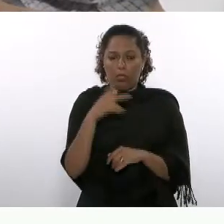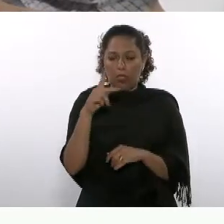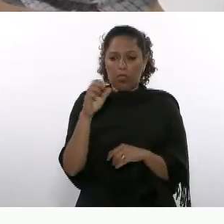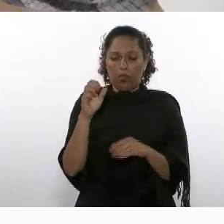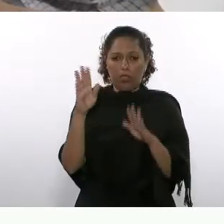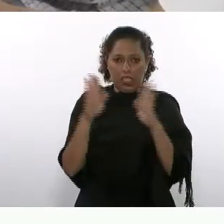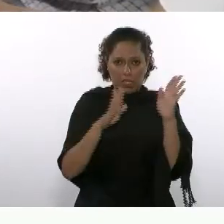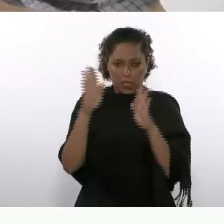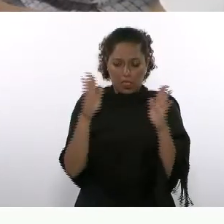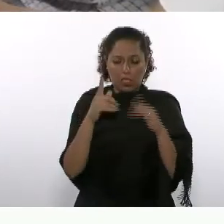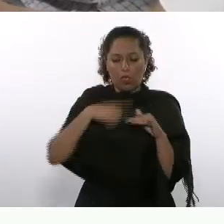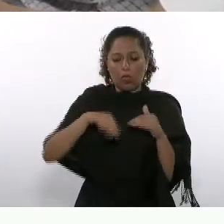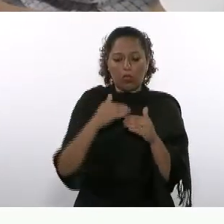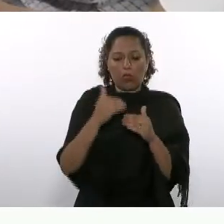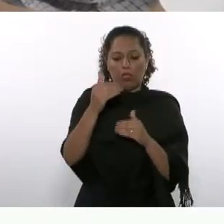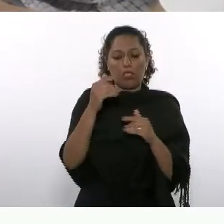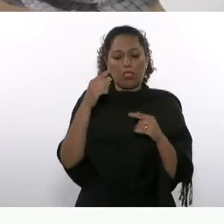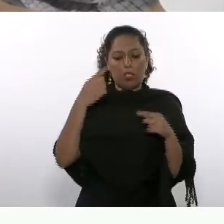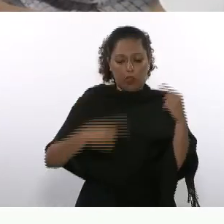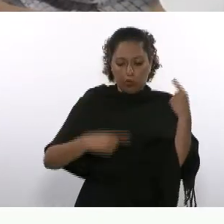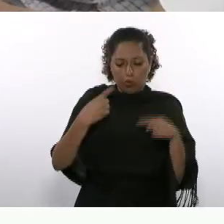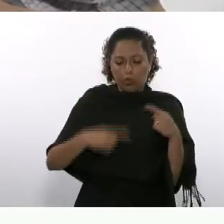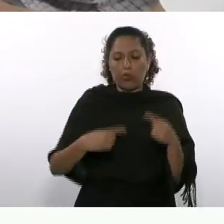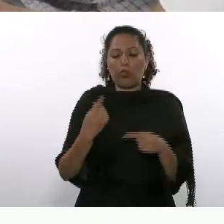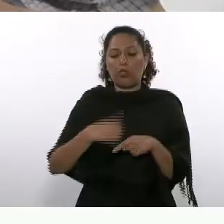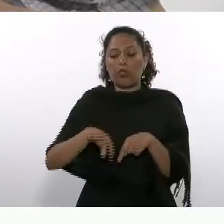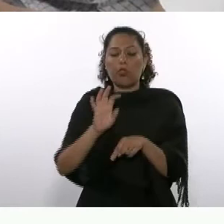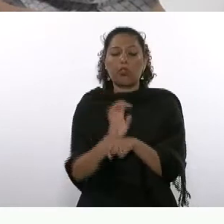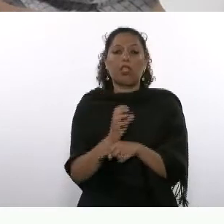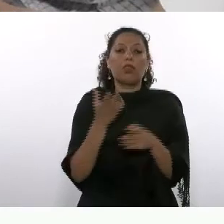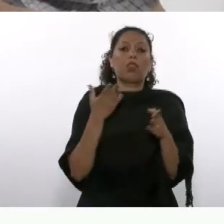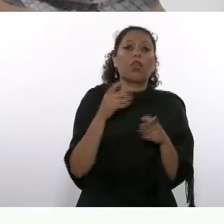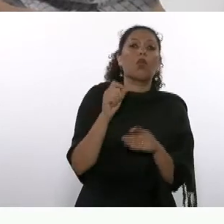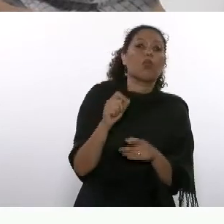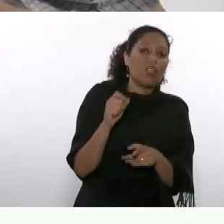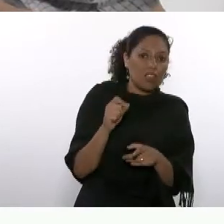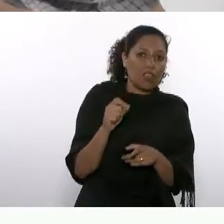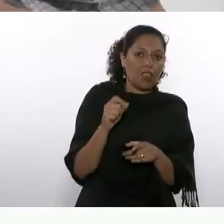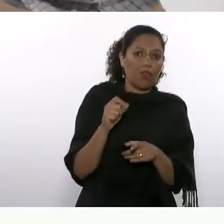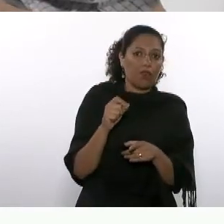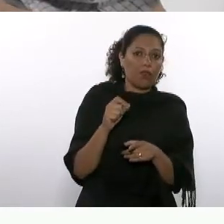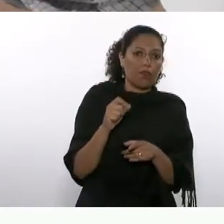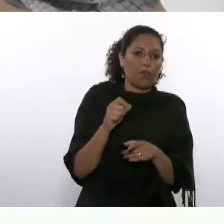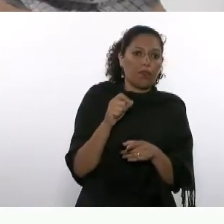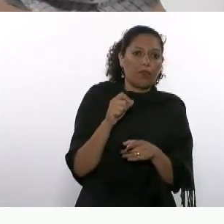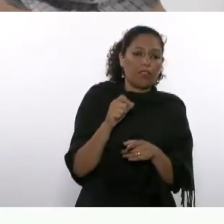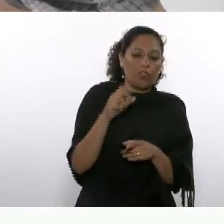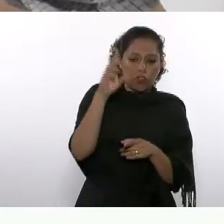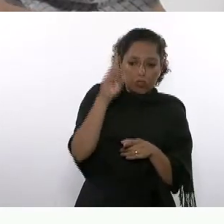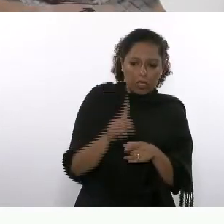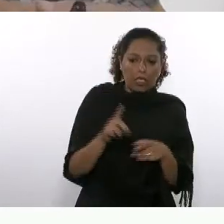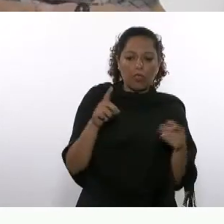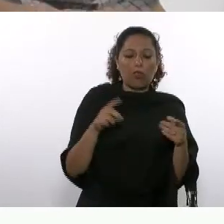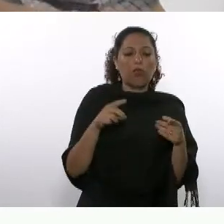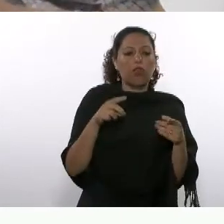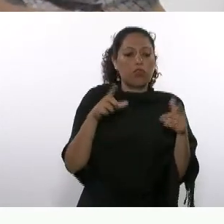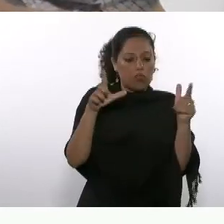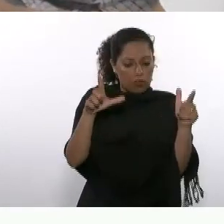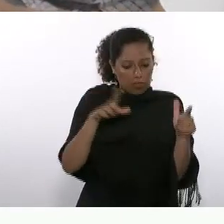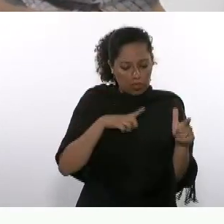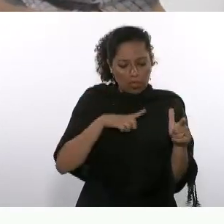concessão, que a gente discuta o que o Estado quer também em termos de utilização do espaço e de obrigação